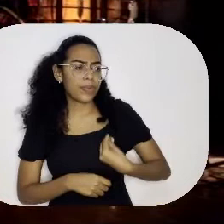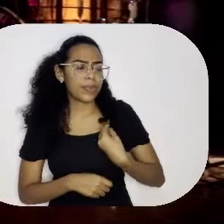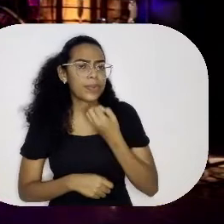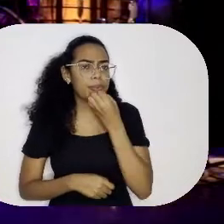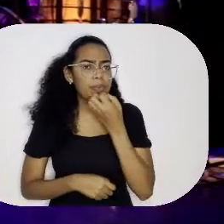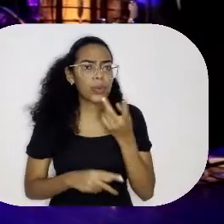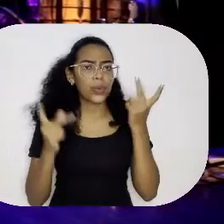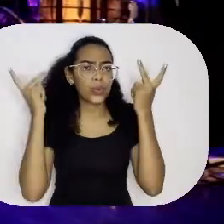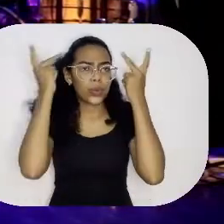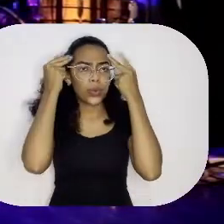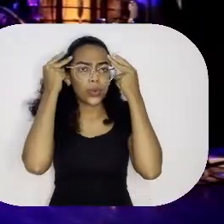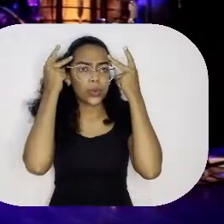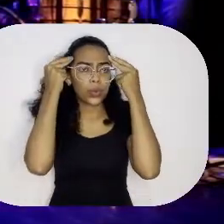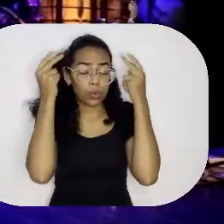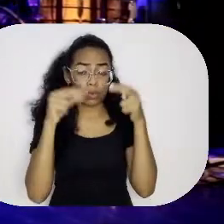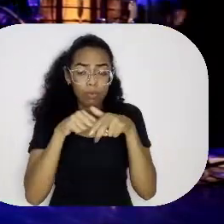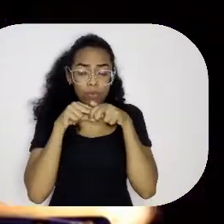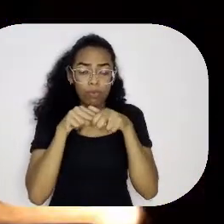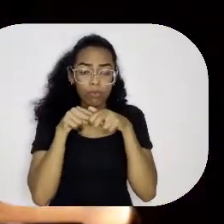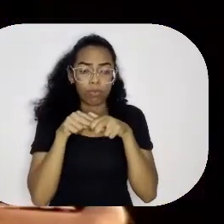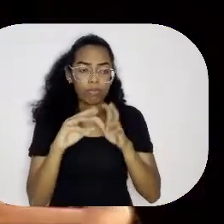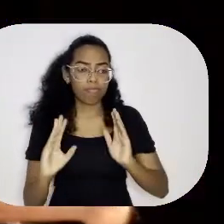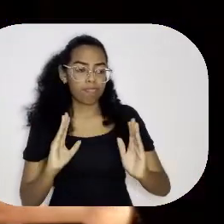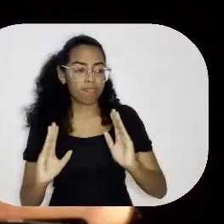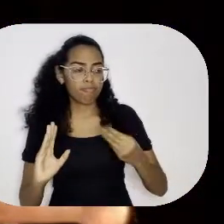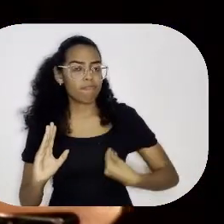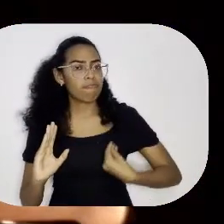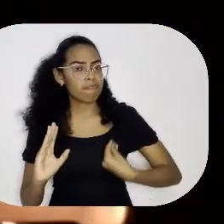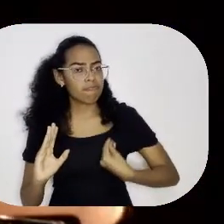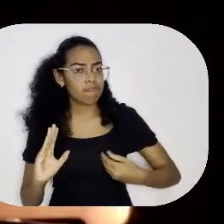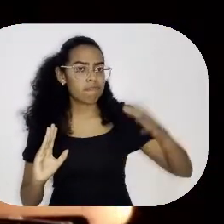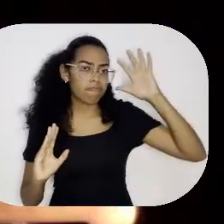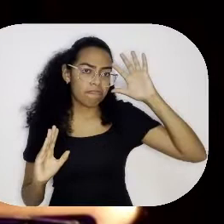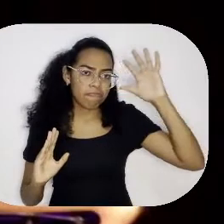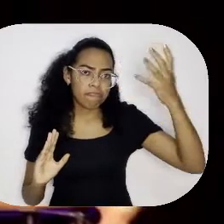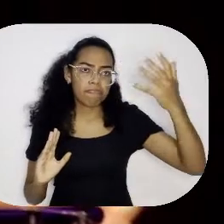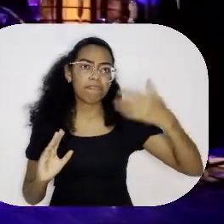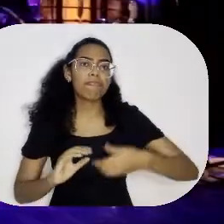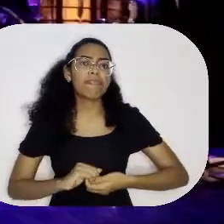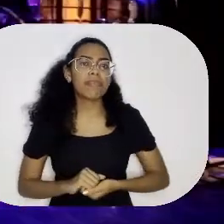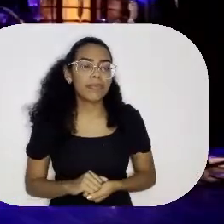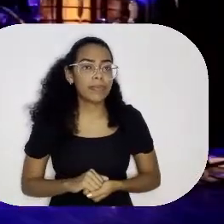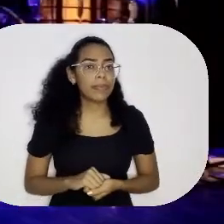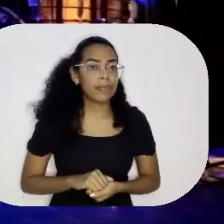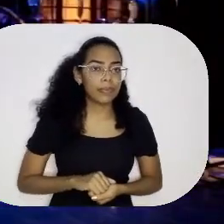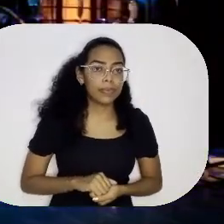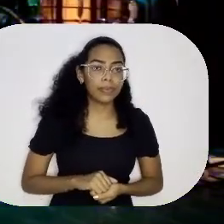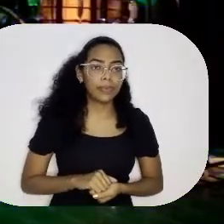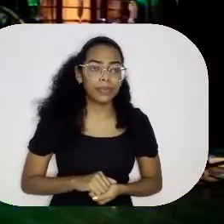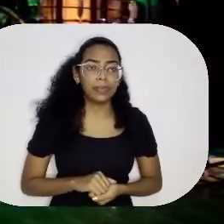estar por aqui. A partida da vida só acaba com o